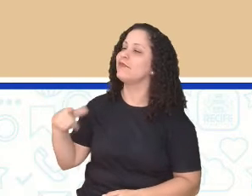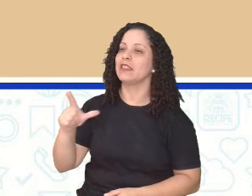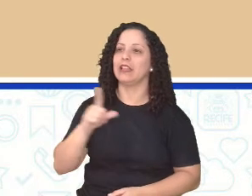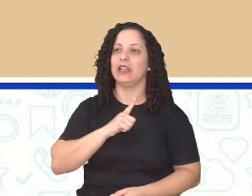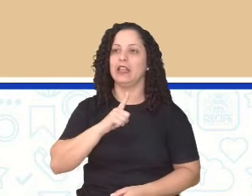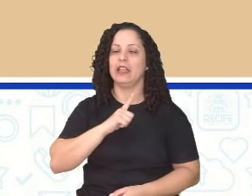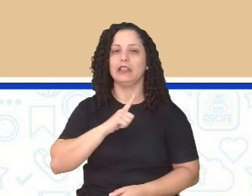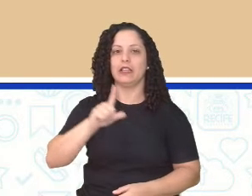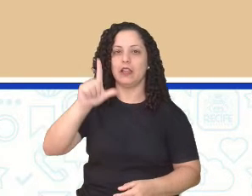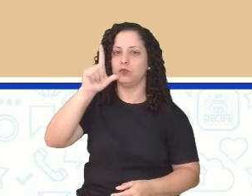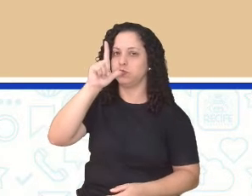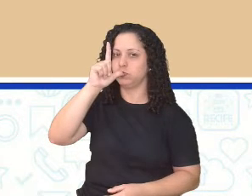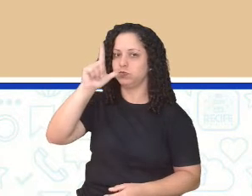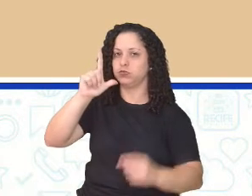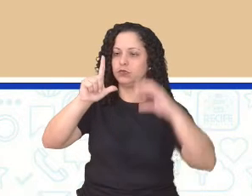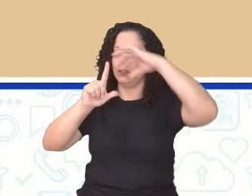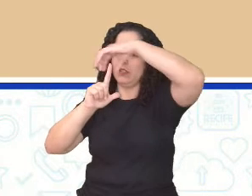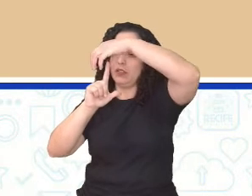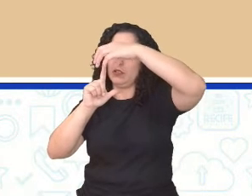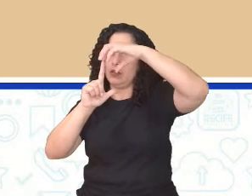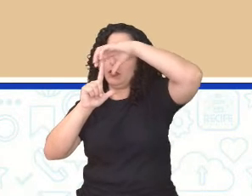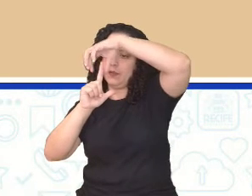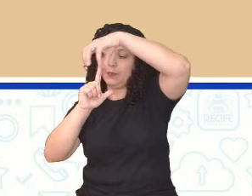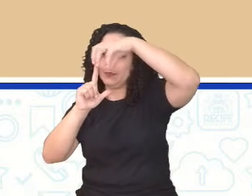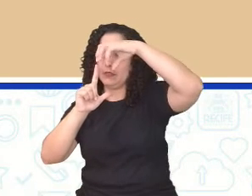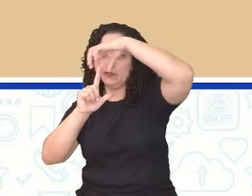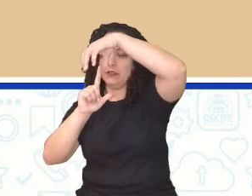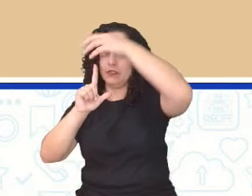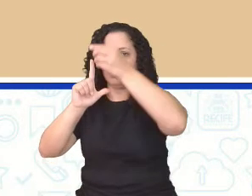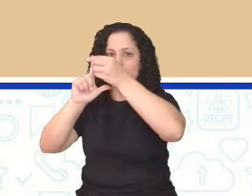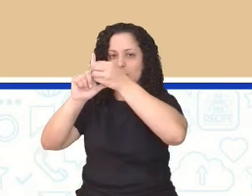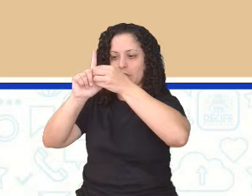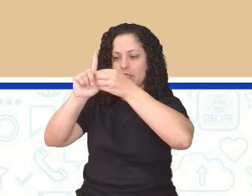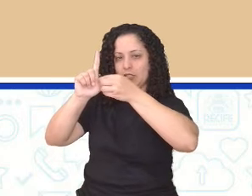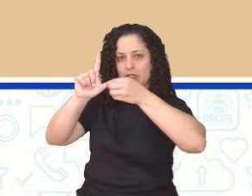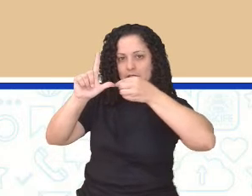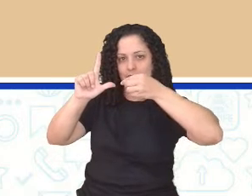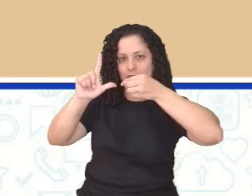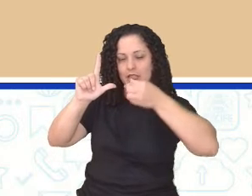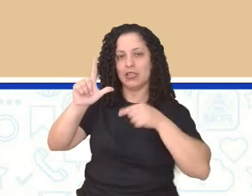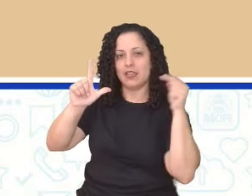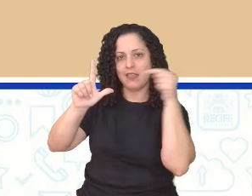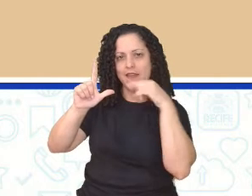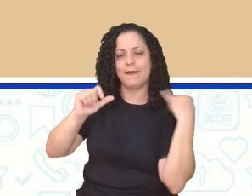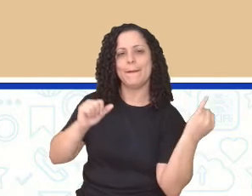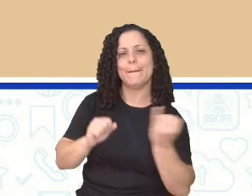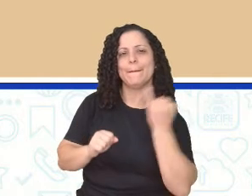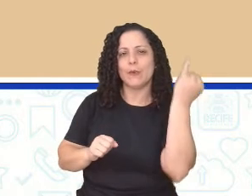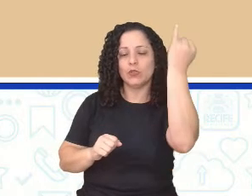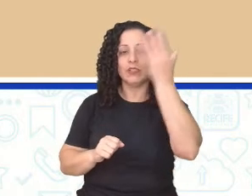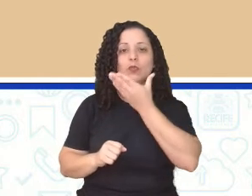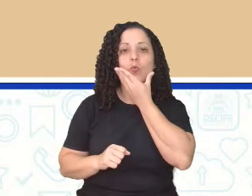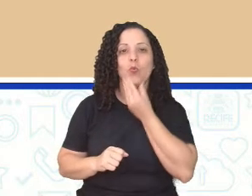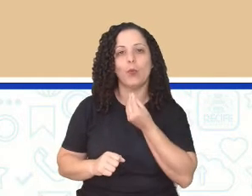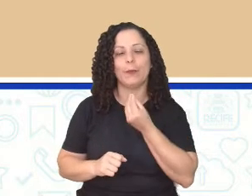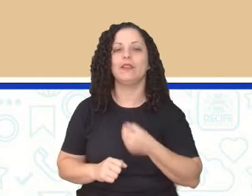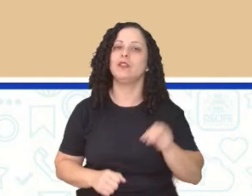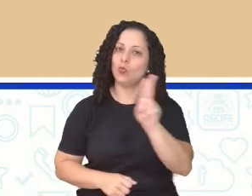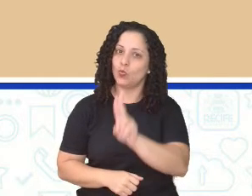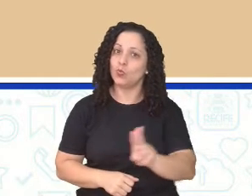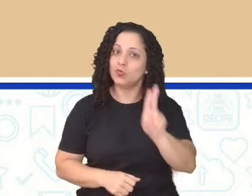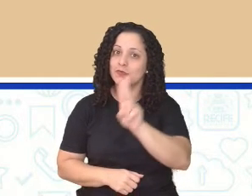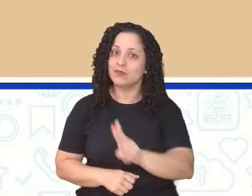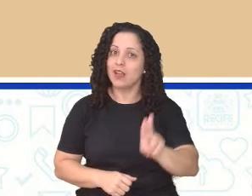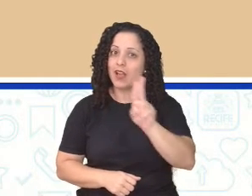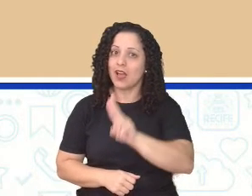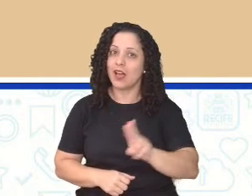glândula, o corpo do pênis, tem a parte da raiz, e ele é um órgão muito importante também para o homem, porque ele é utilizado